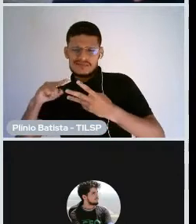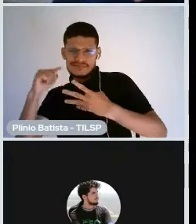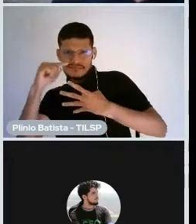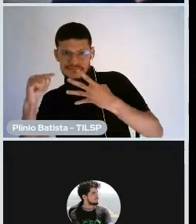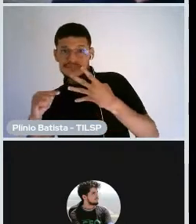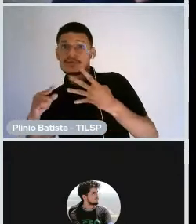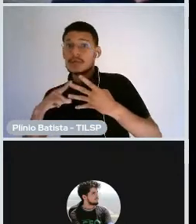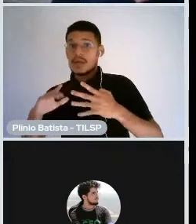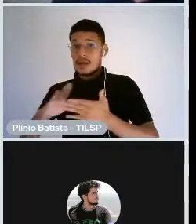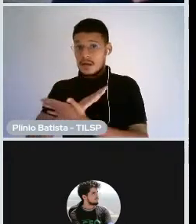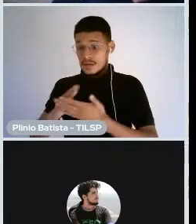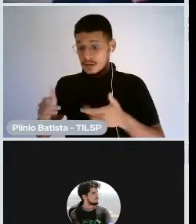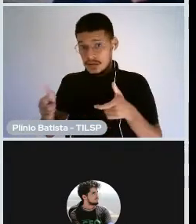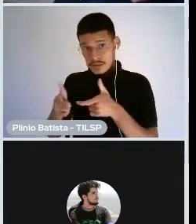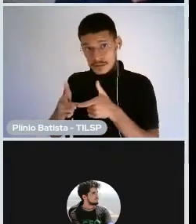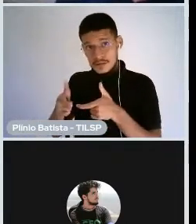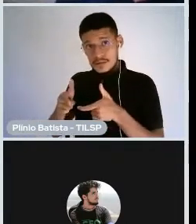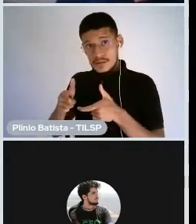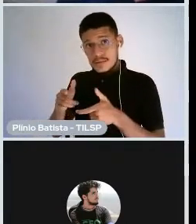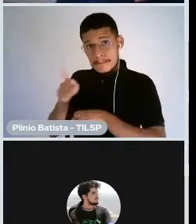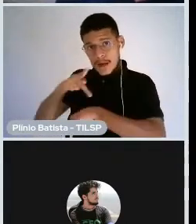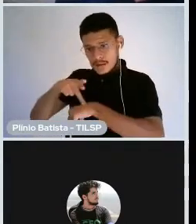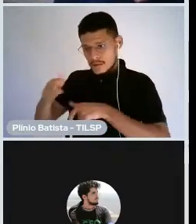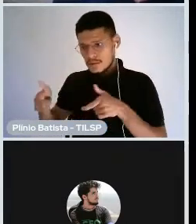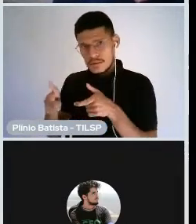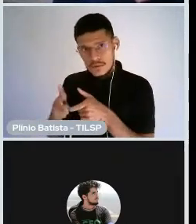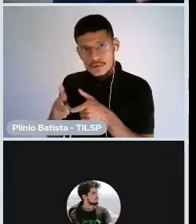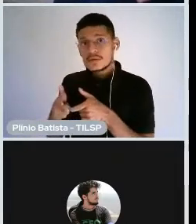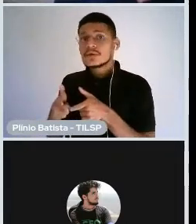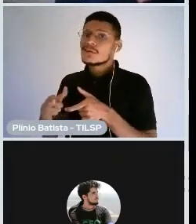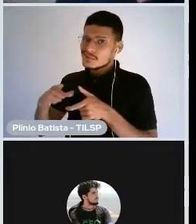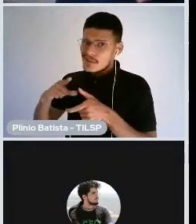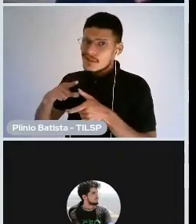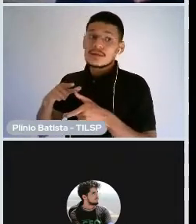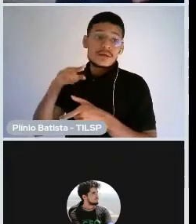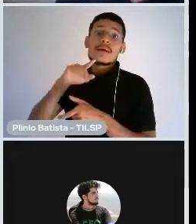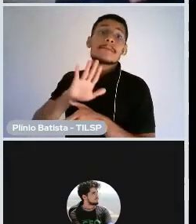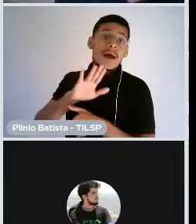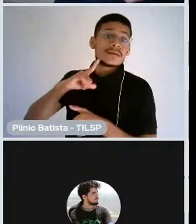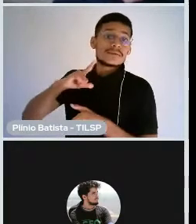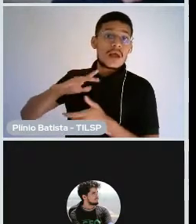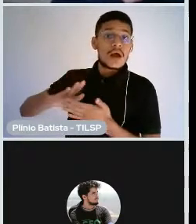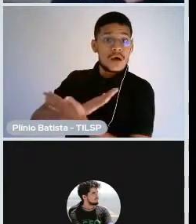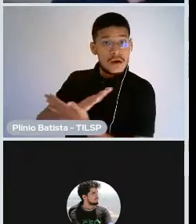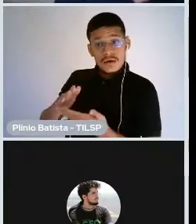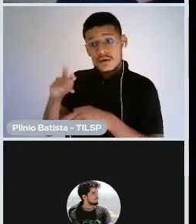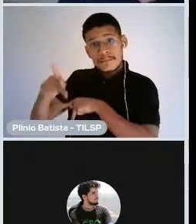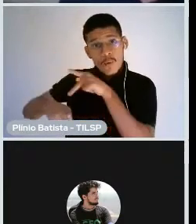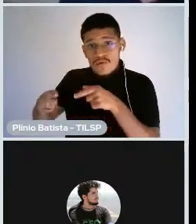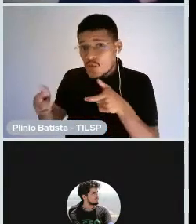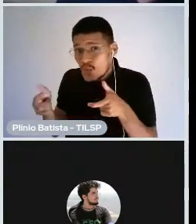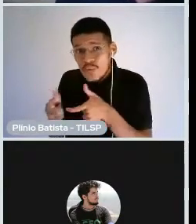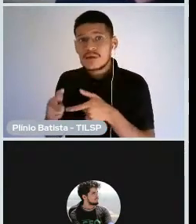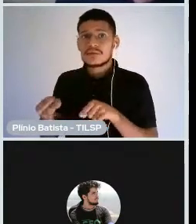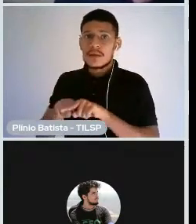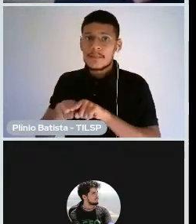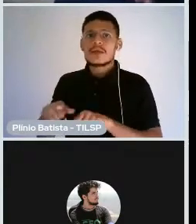países pequenos, né? E a gente tem países que não tem uma população grande. Então, eles são povoados, mas não são